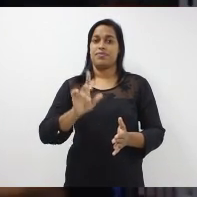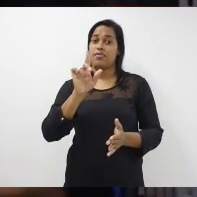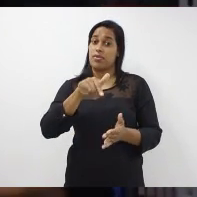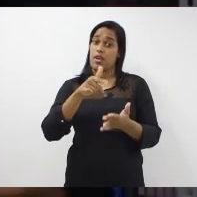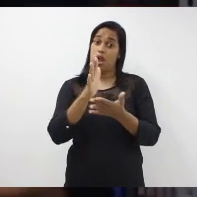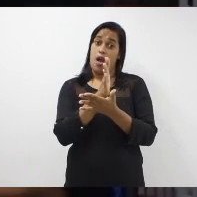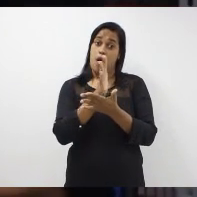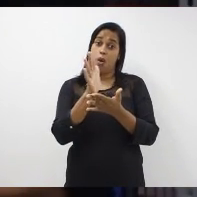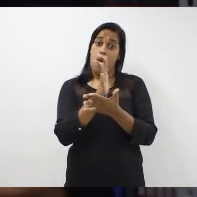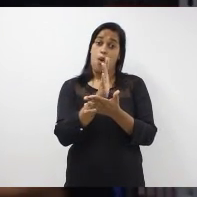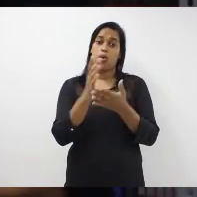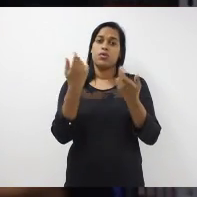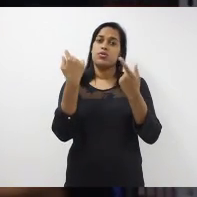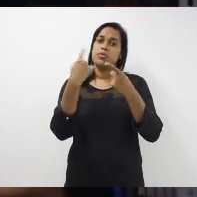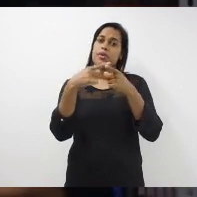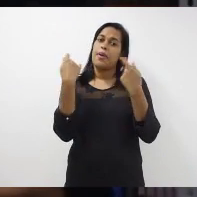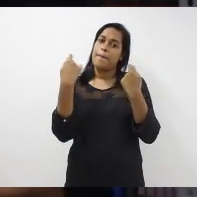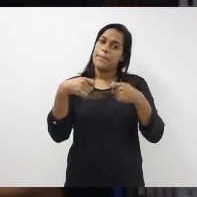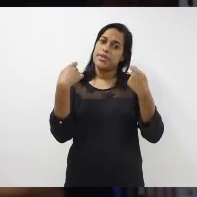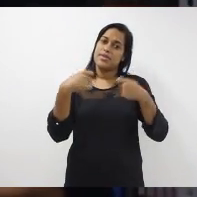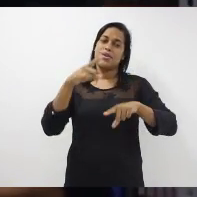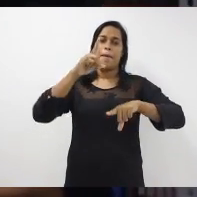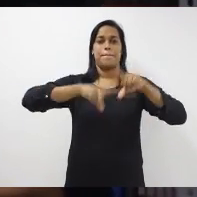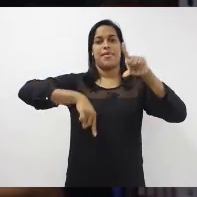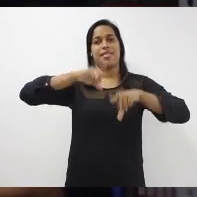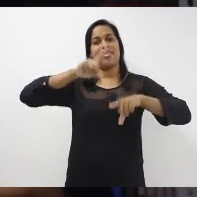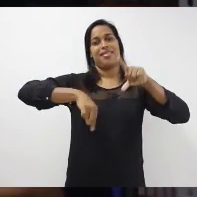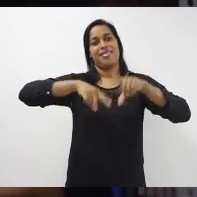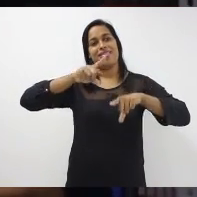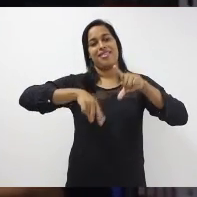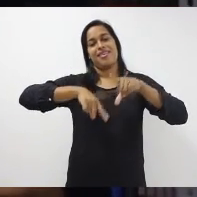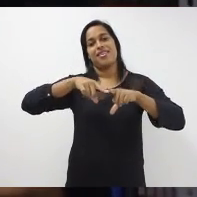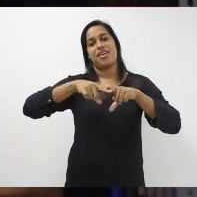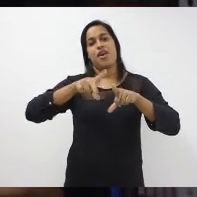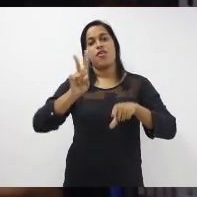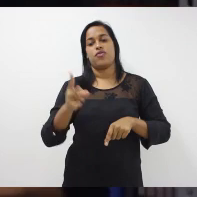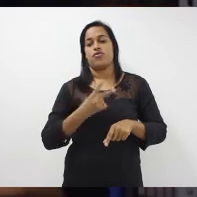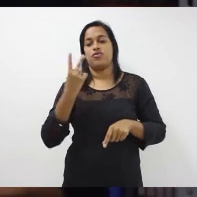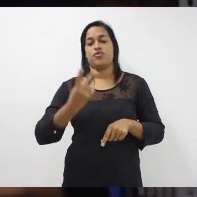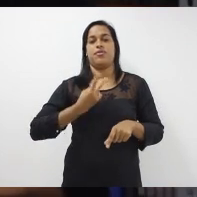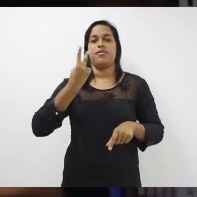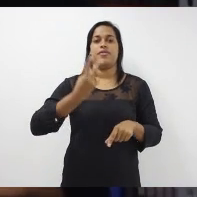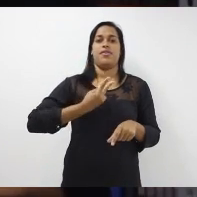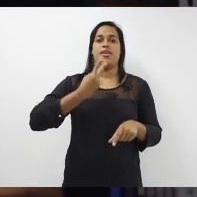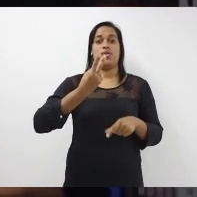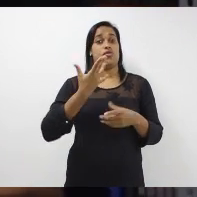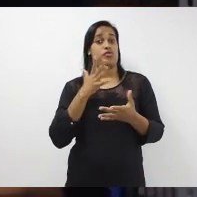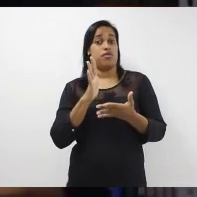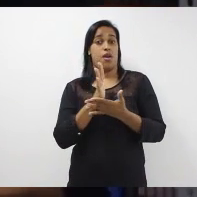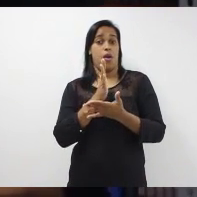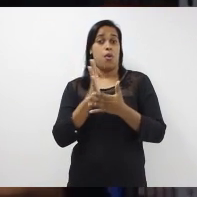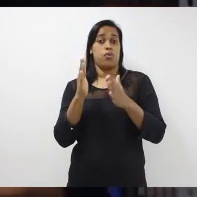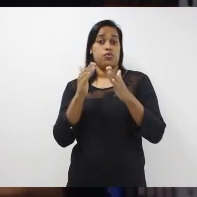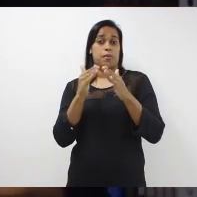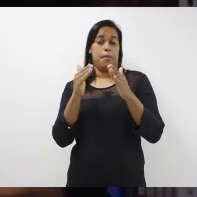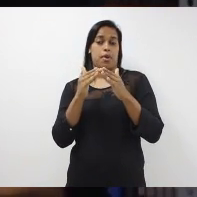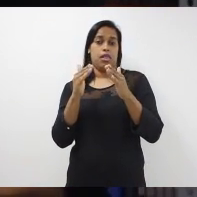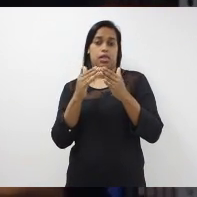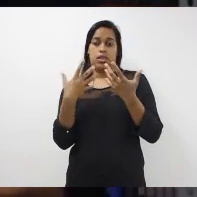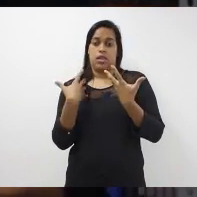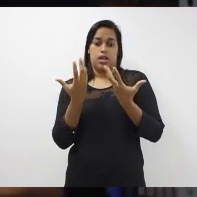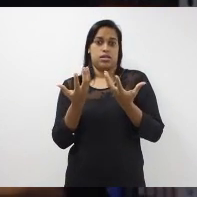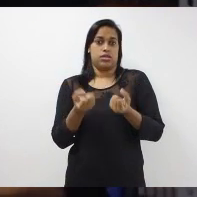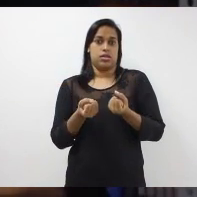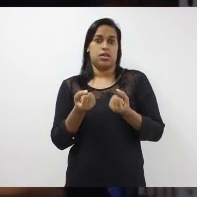custos decorrentes da escassez do material. Valores que surgem em função de um pedido não atendido, atrasos na produção por